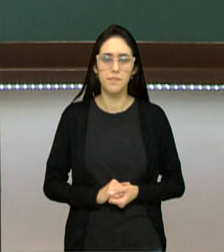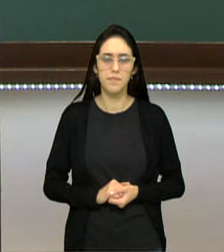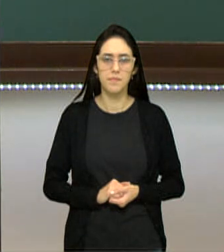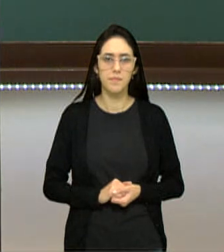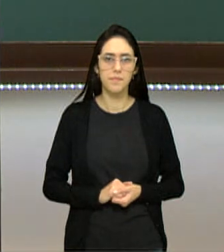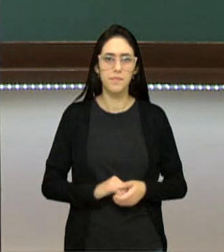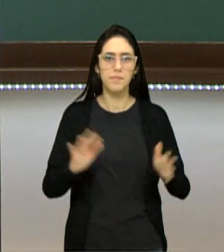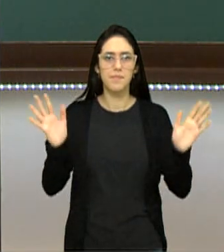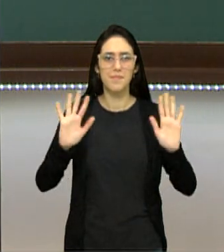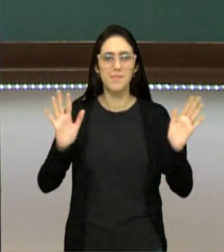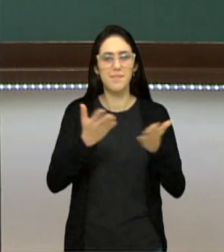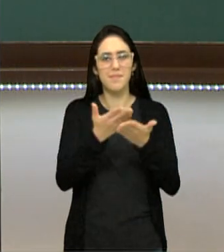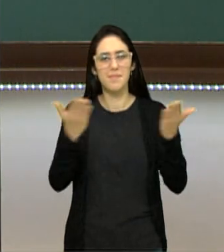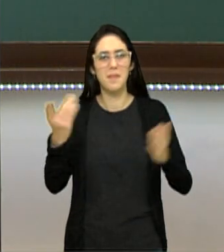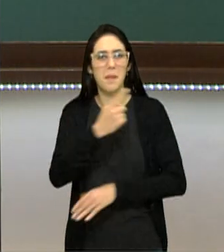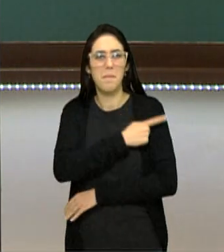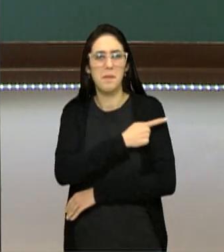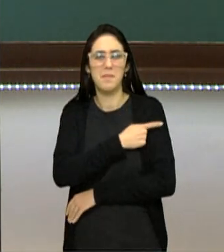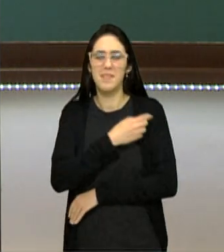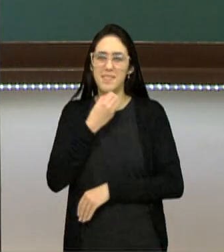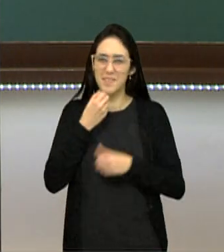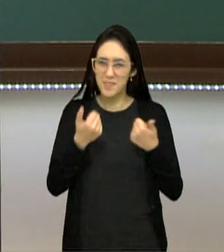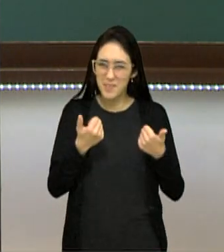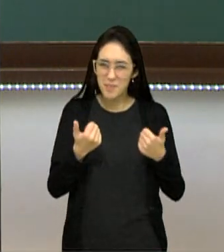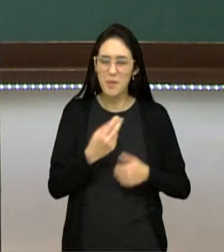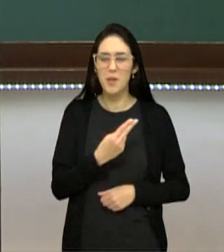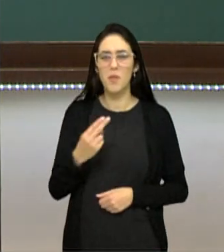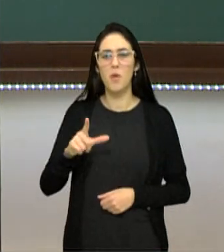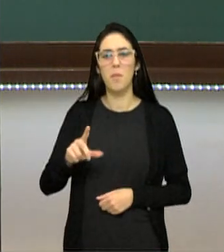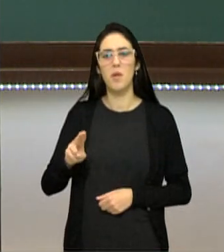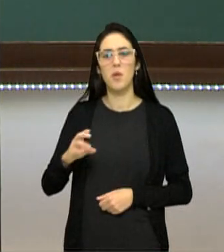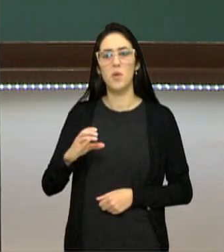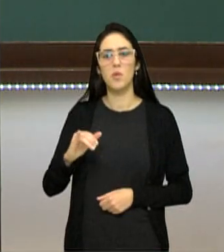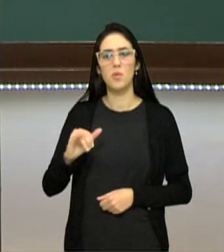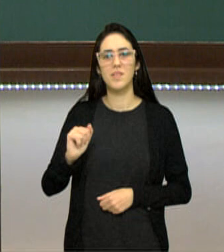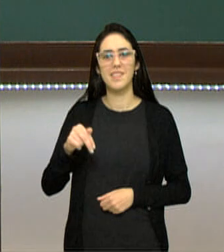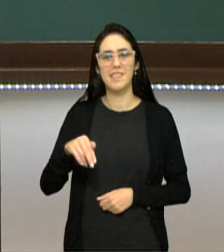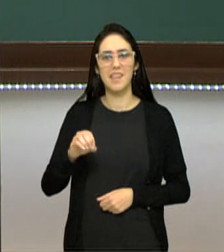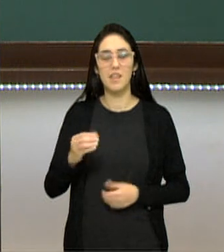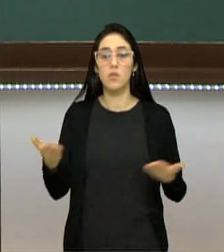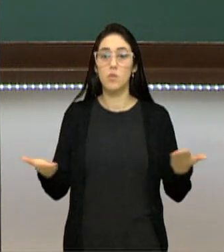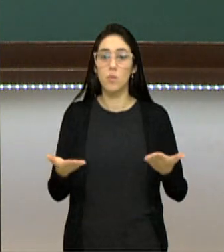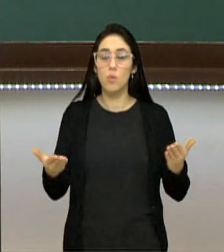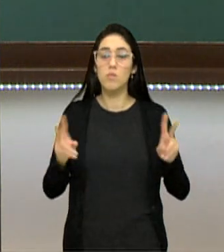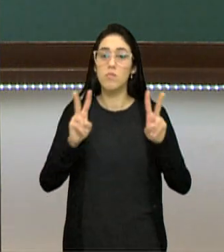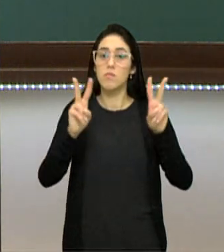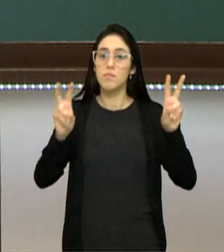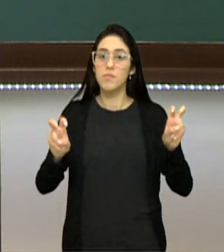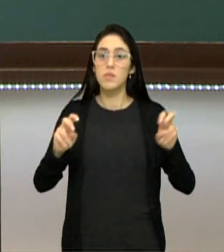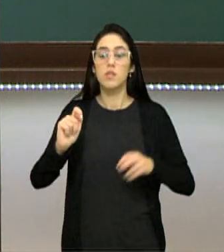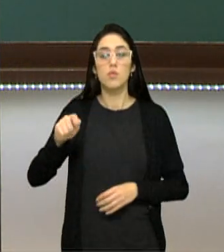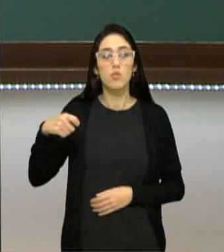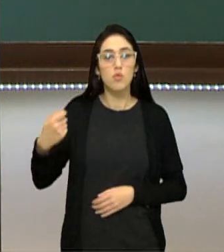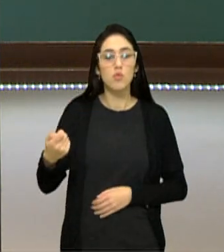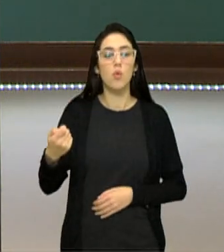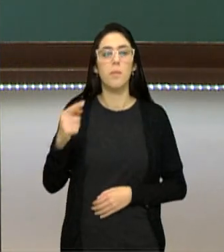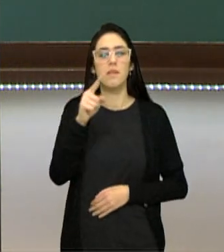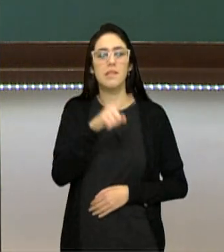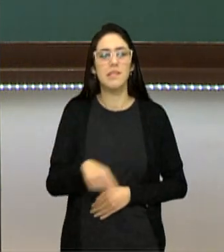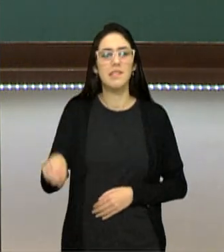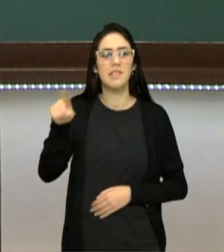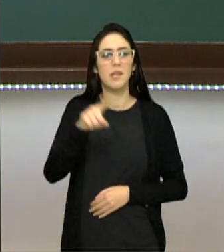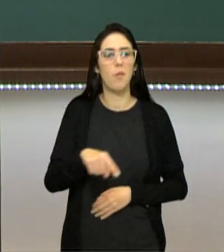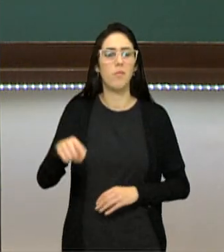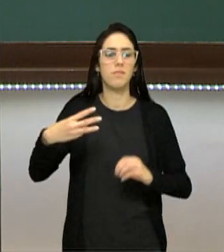Olá, estudantes da primeira série, tudo beleza? Sou o professor Luciano e venho trazer para vocês um assunto sobre a questão do ciclo celular,